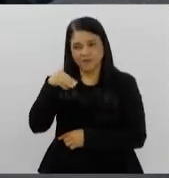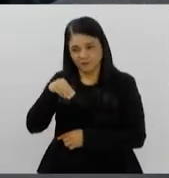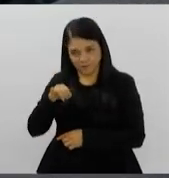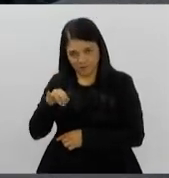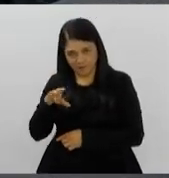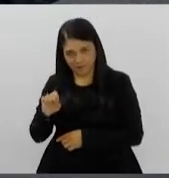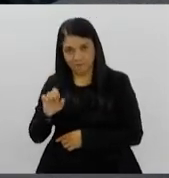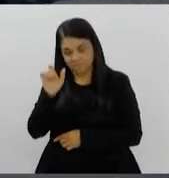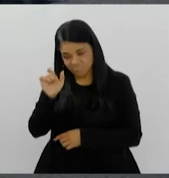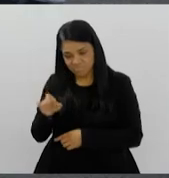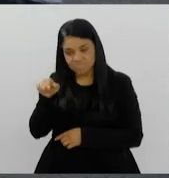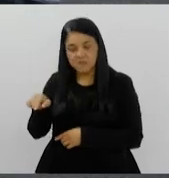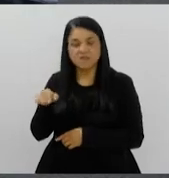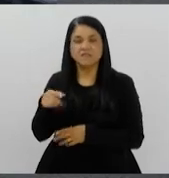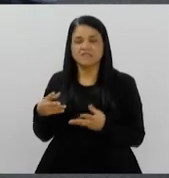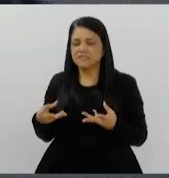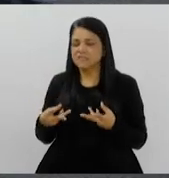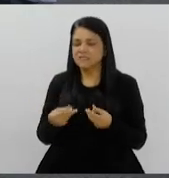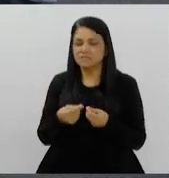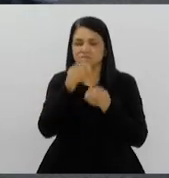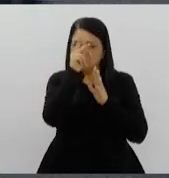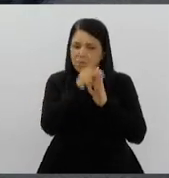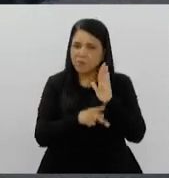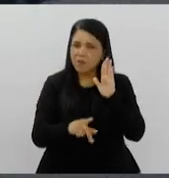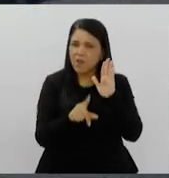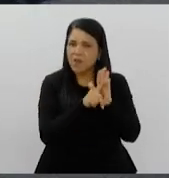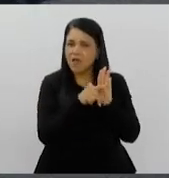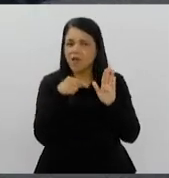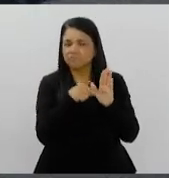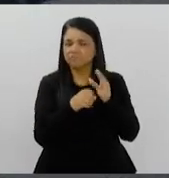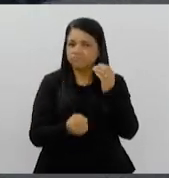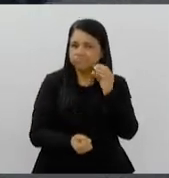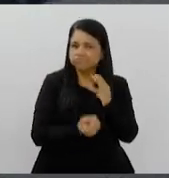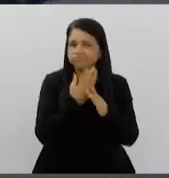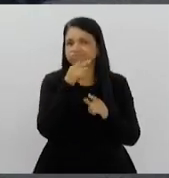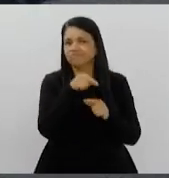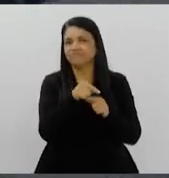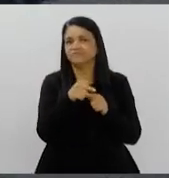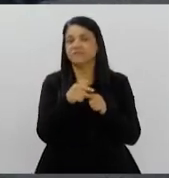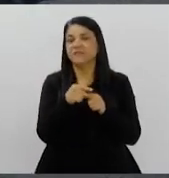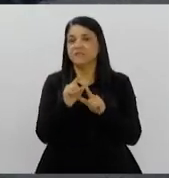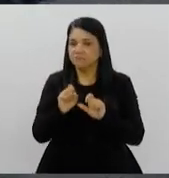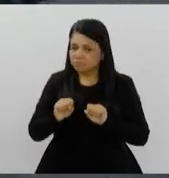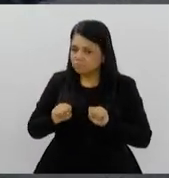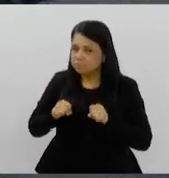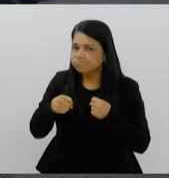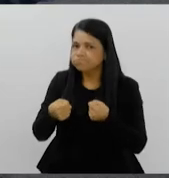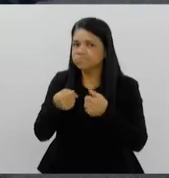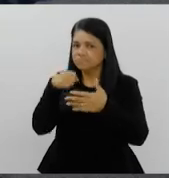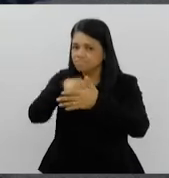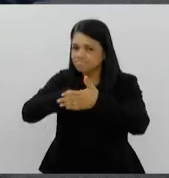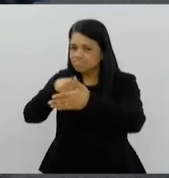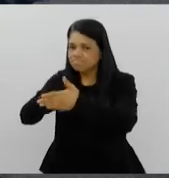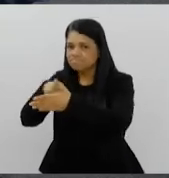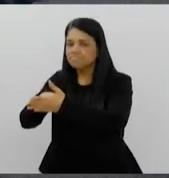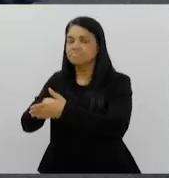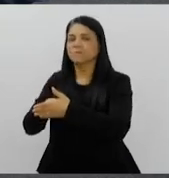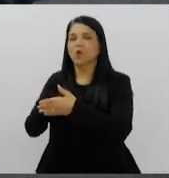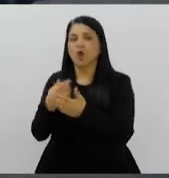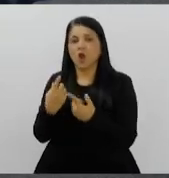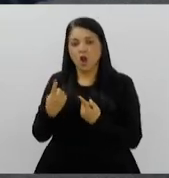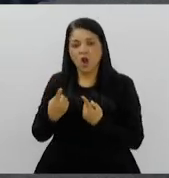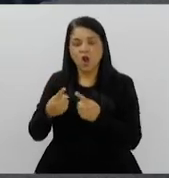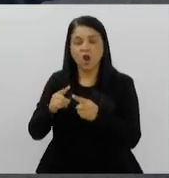capacidade sensível de produzir um projeto que não só fala do enfrentamento direto aos incêndios e